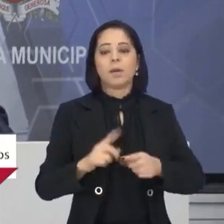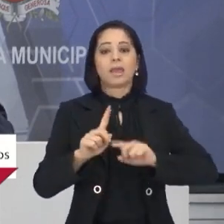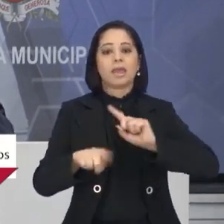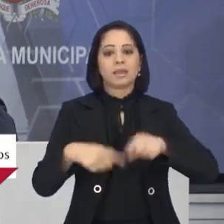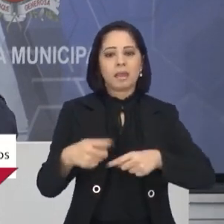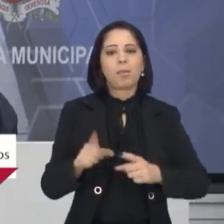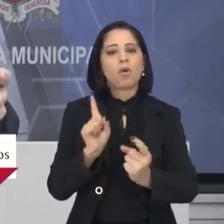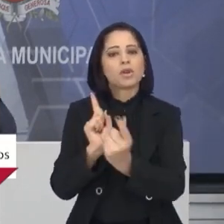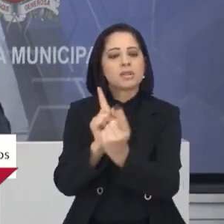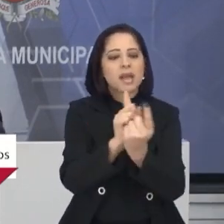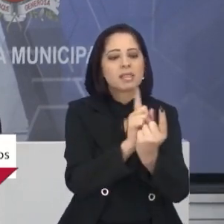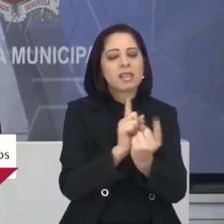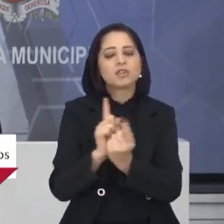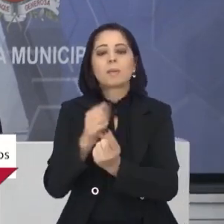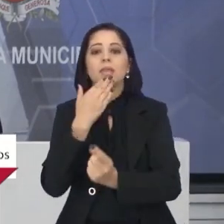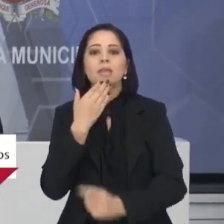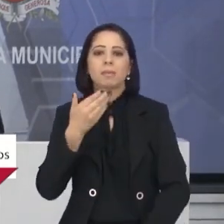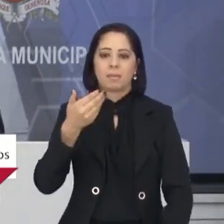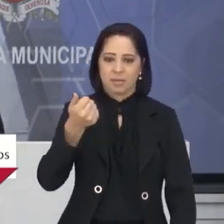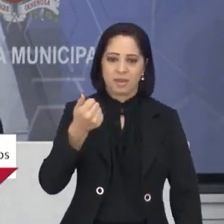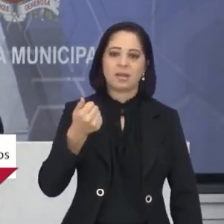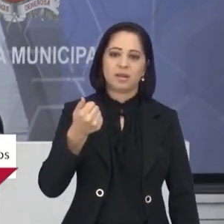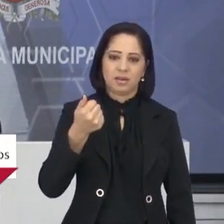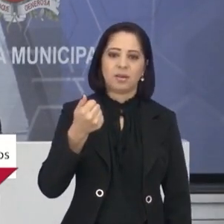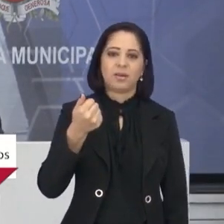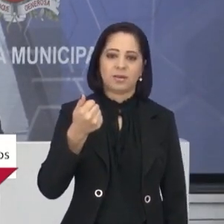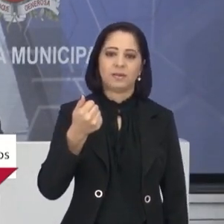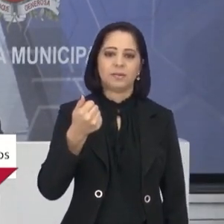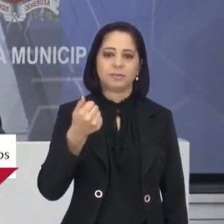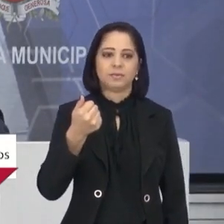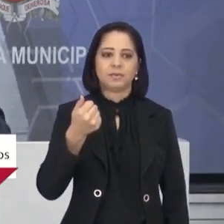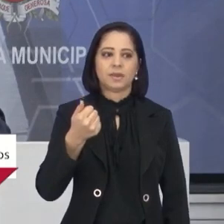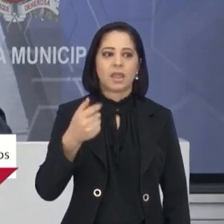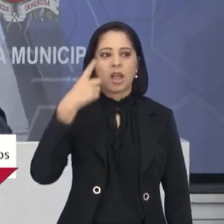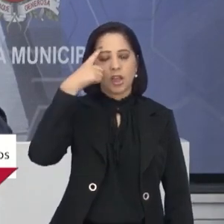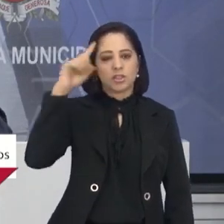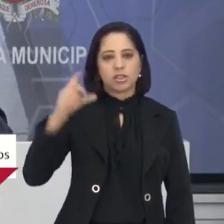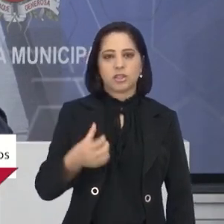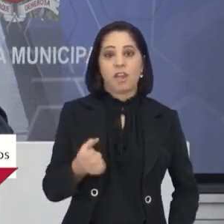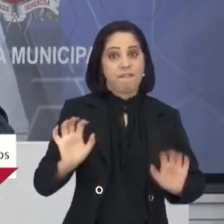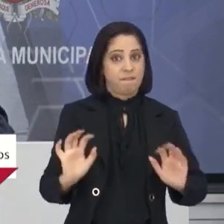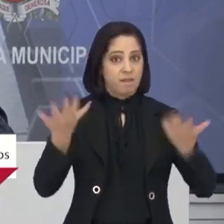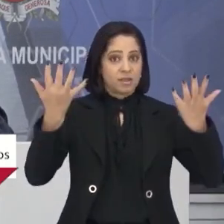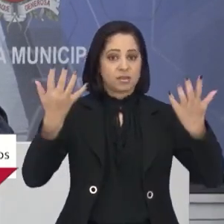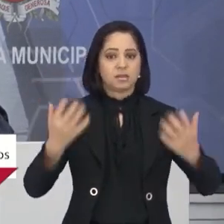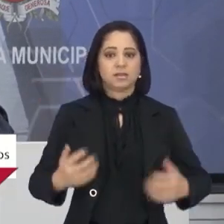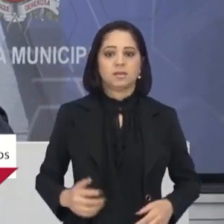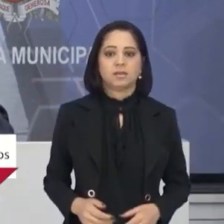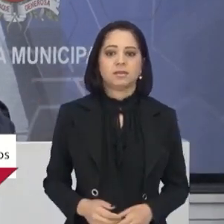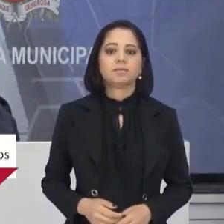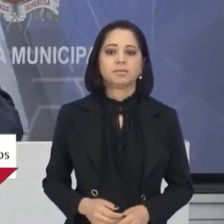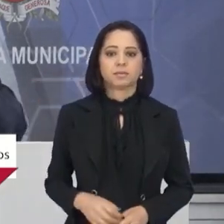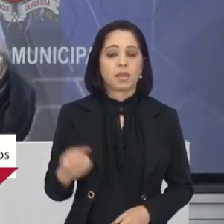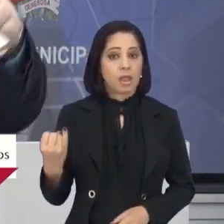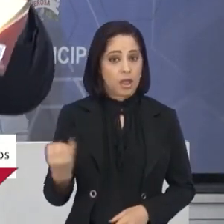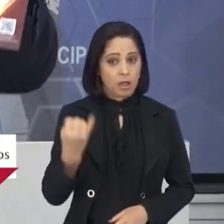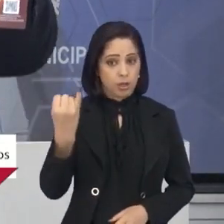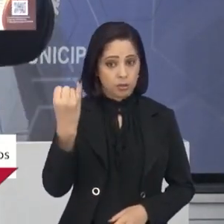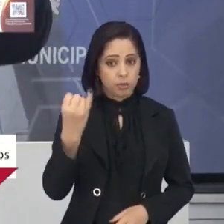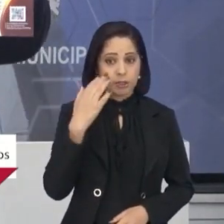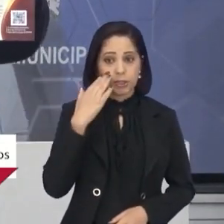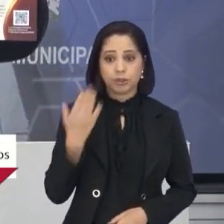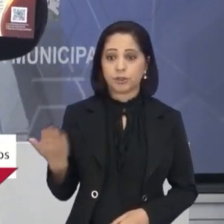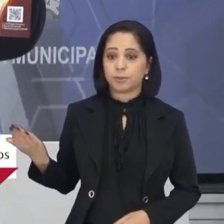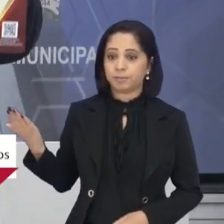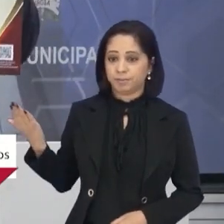melhor atendido melhor atendida e que possa estar conosco nesse dia de festa então Eh é muito importante que retirem esse